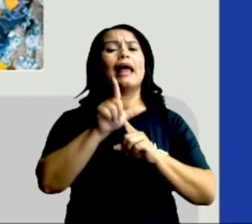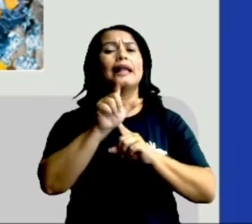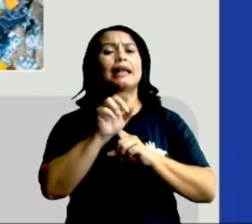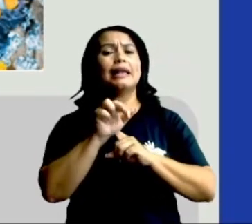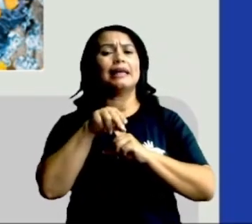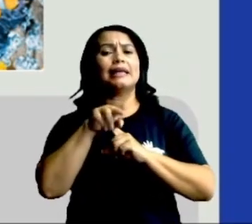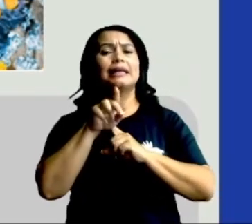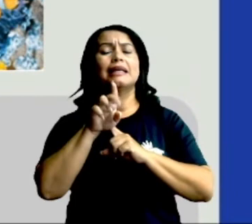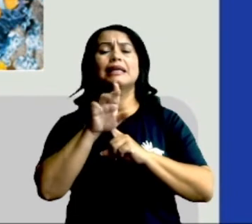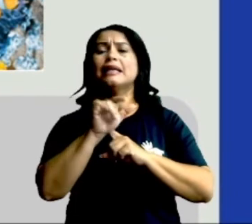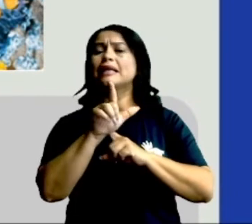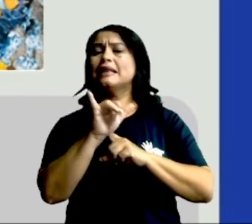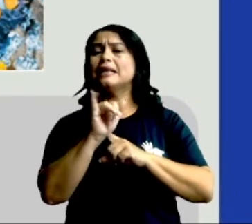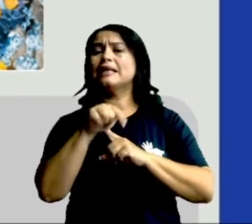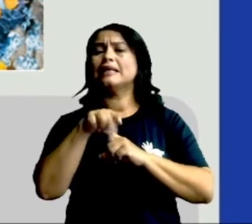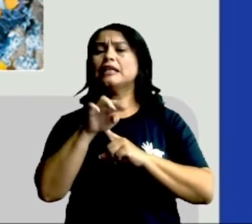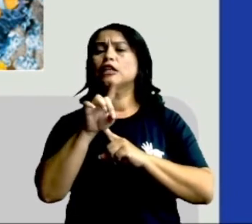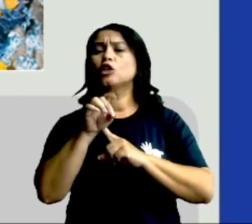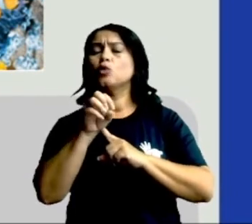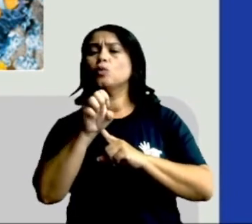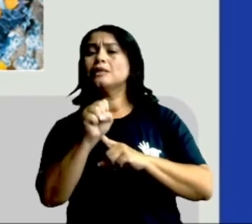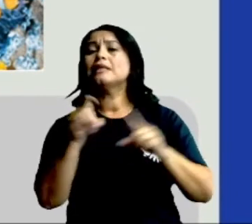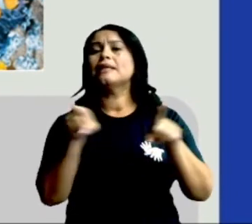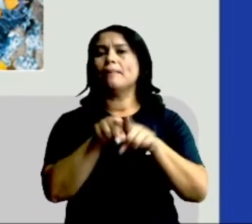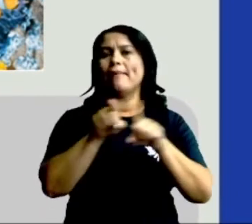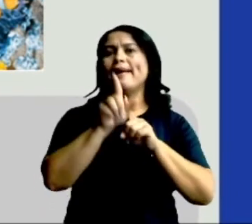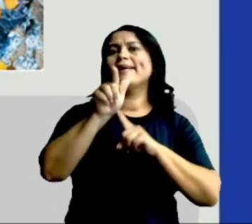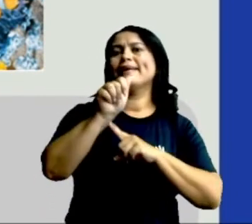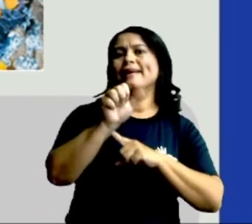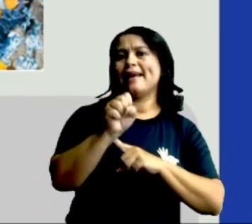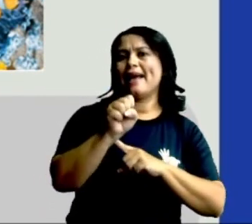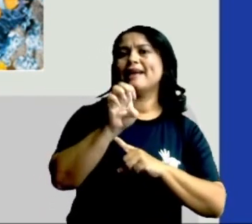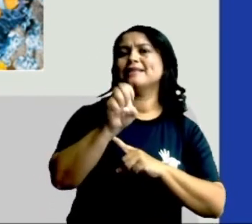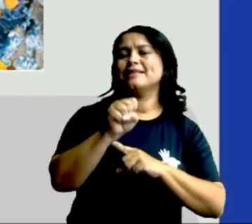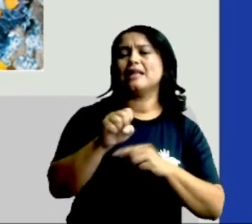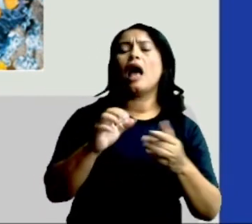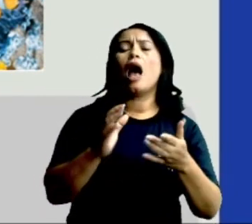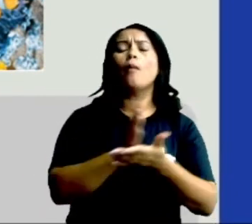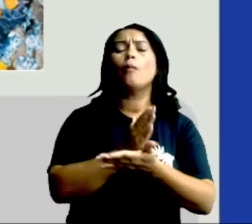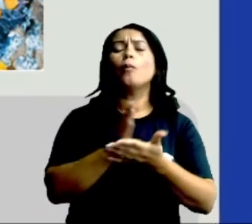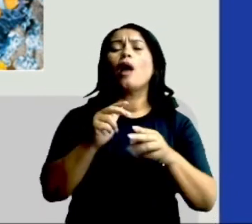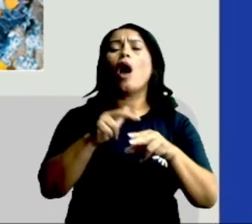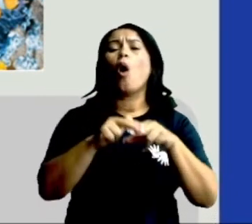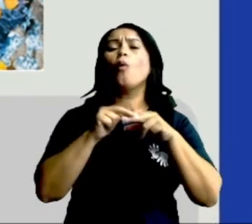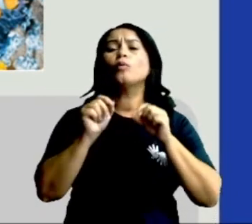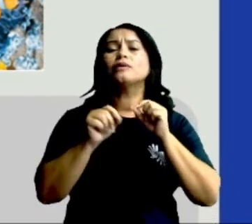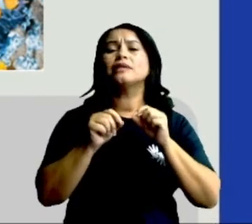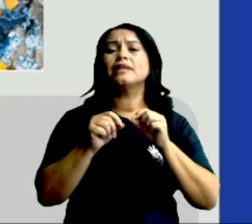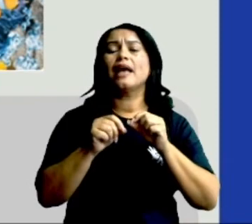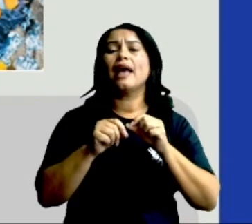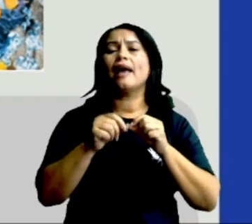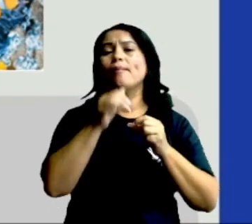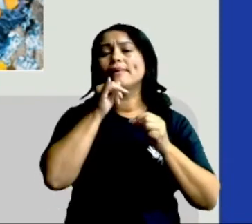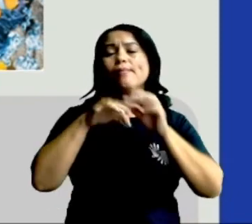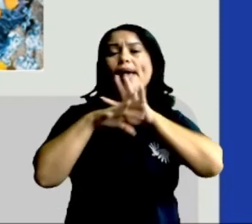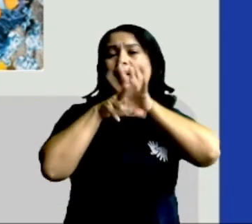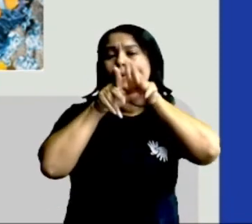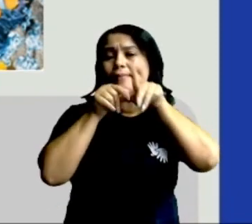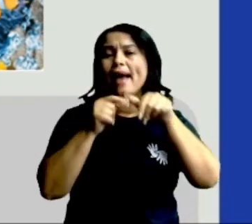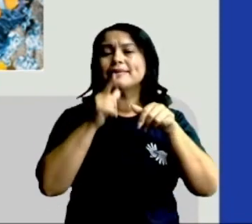E é por isso que os animais marinhos conseguem sobreviver debaixo d'água, porque eles extraem o oxigênio que está